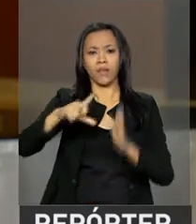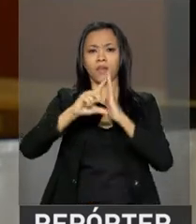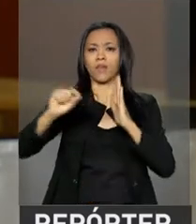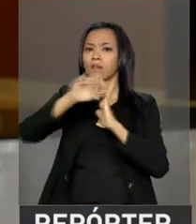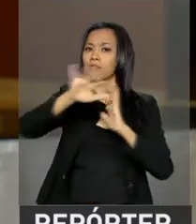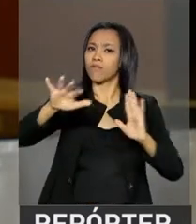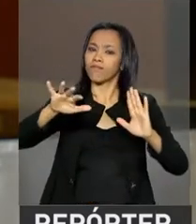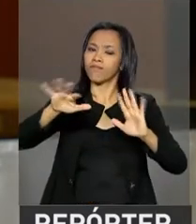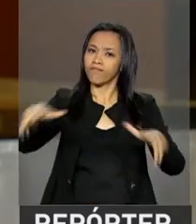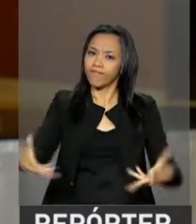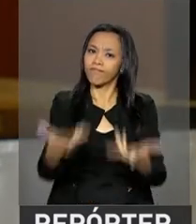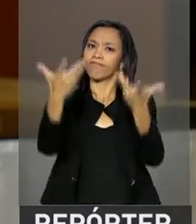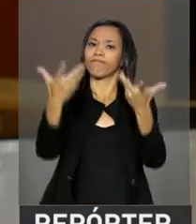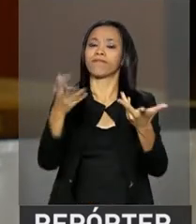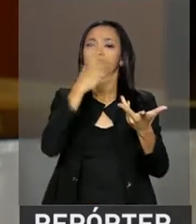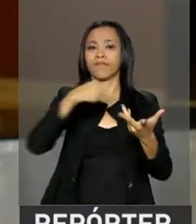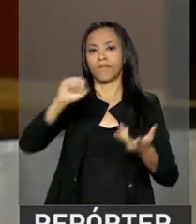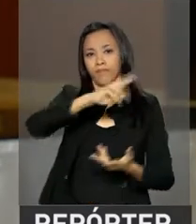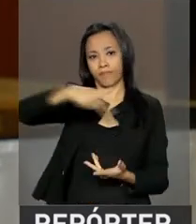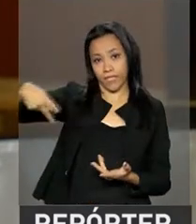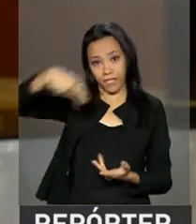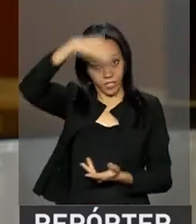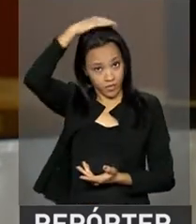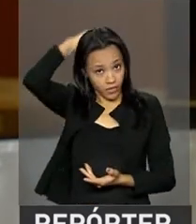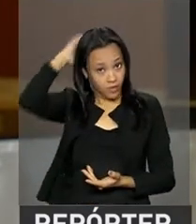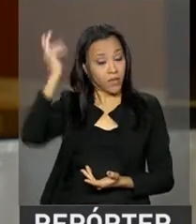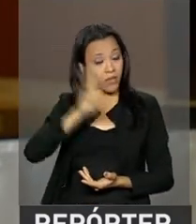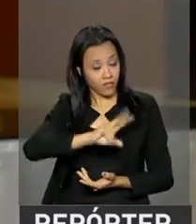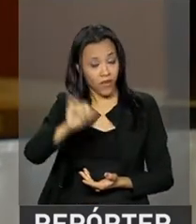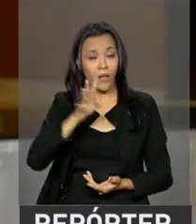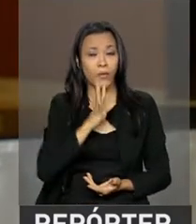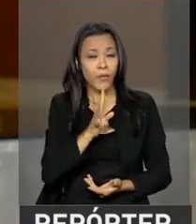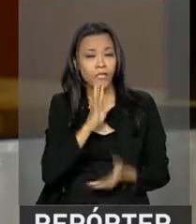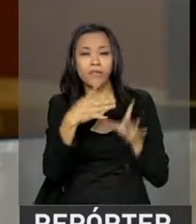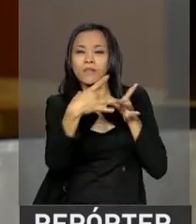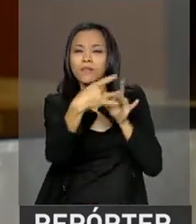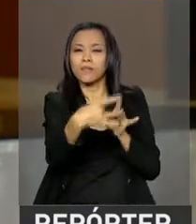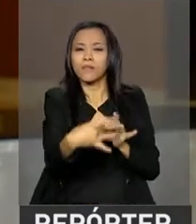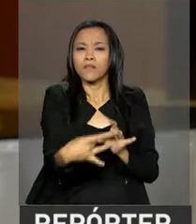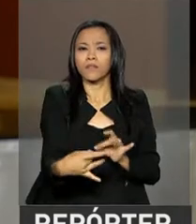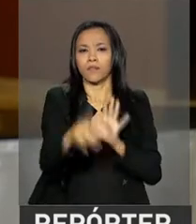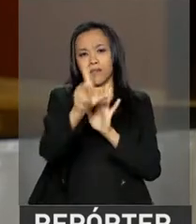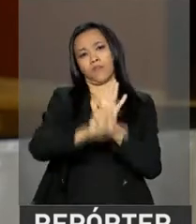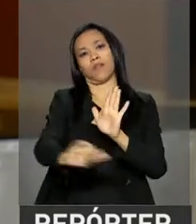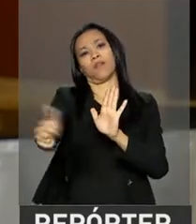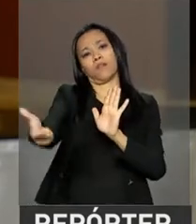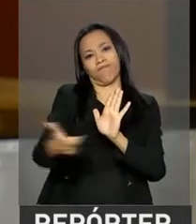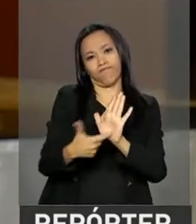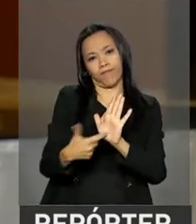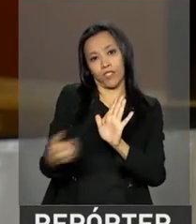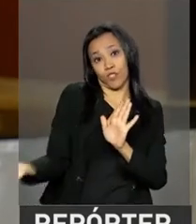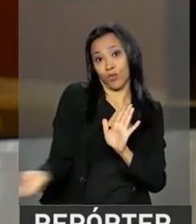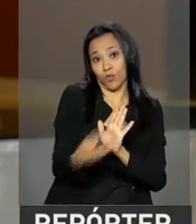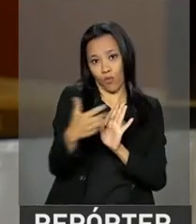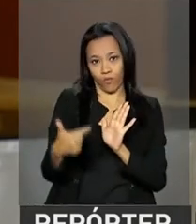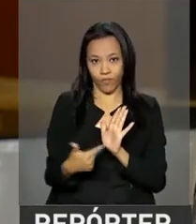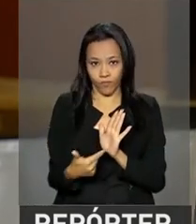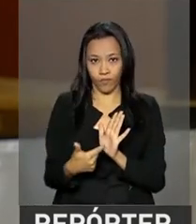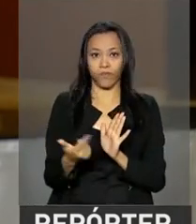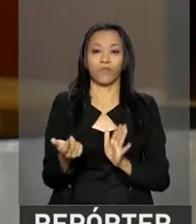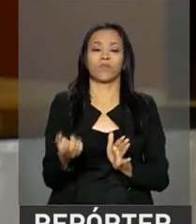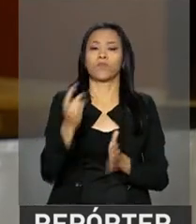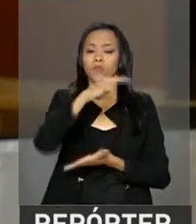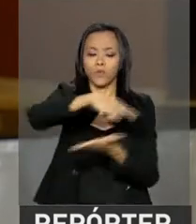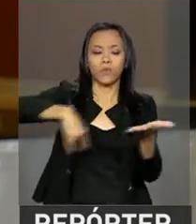planalto pelo presidente michel temer quando então a gente vai conhecer todos os detalhes aí sobre esse novo documento de identificação